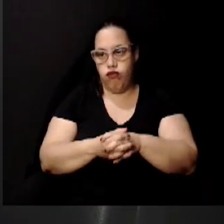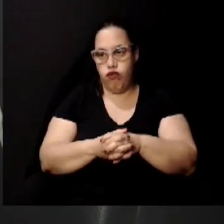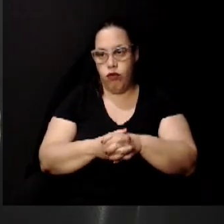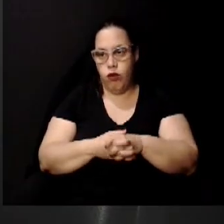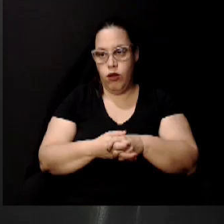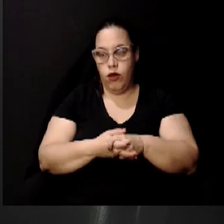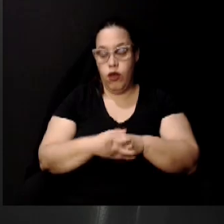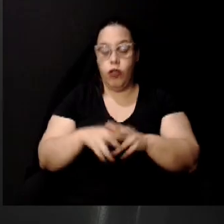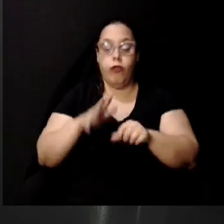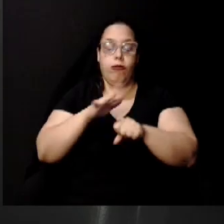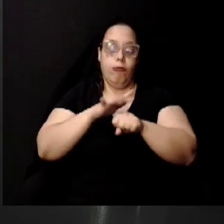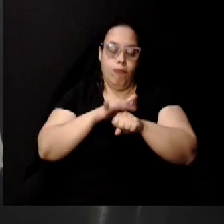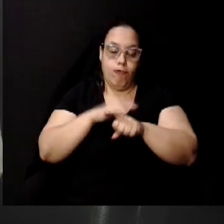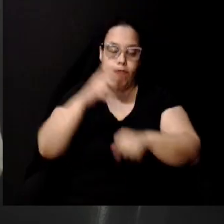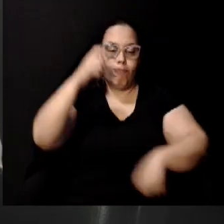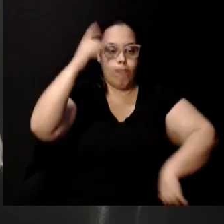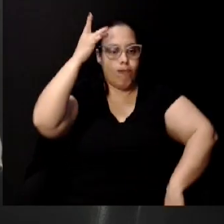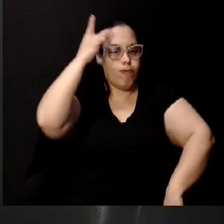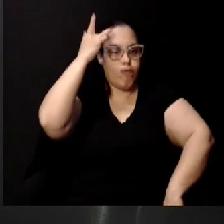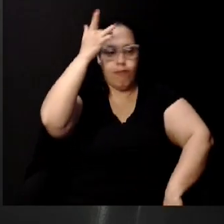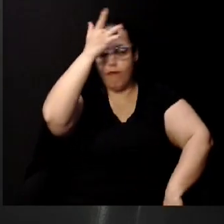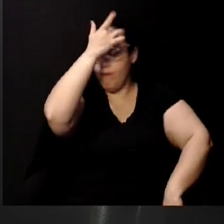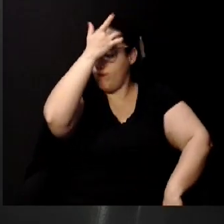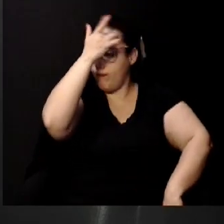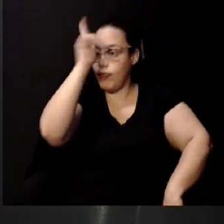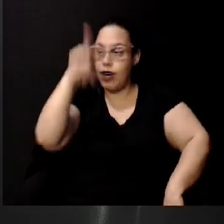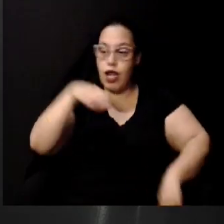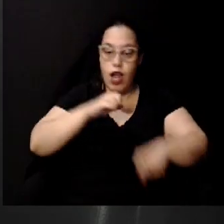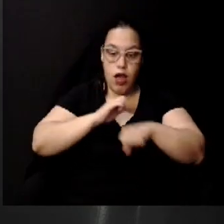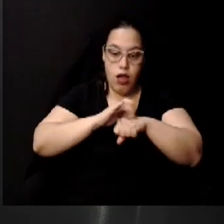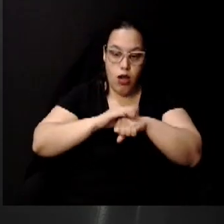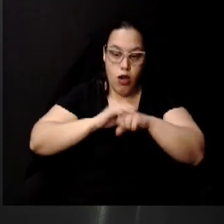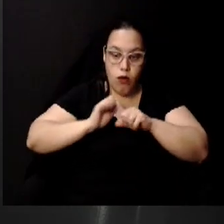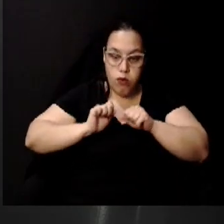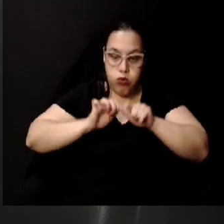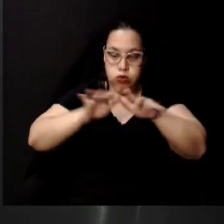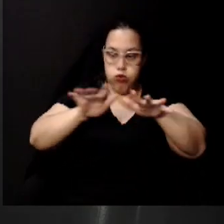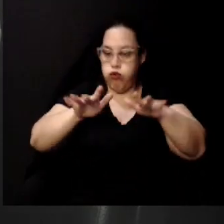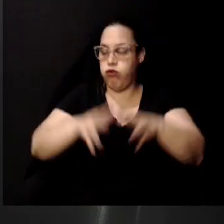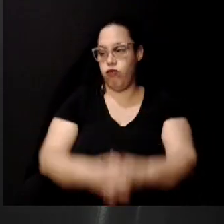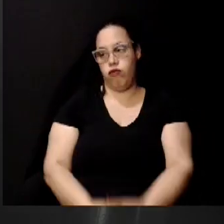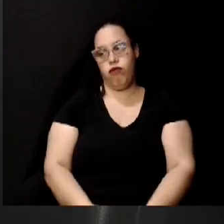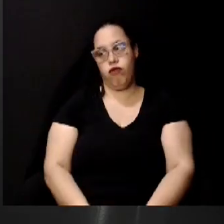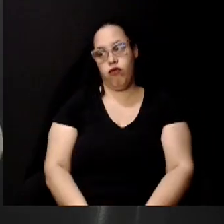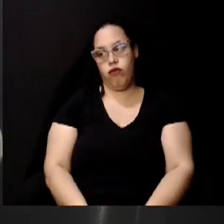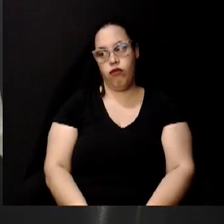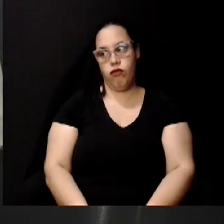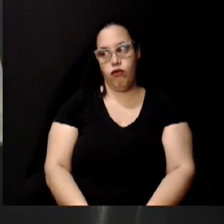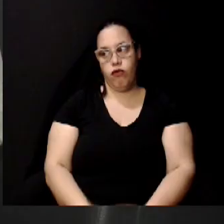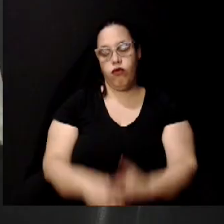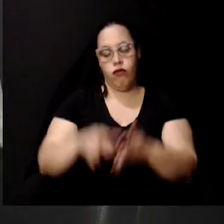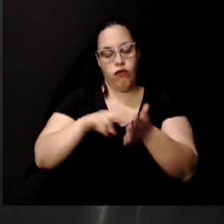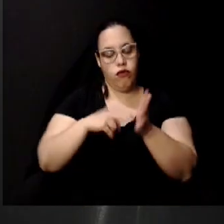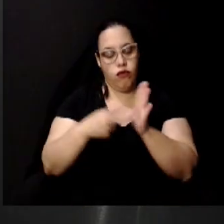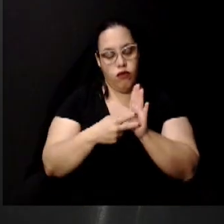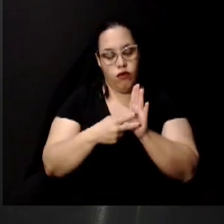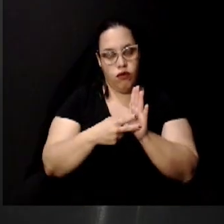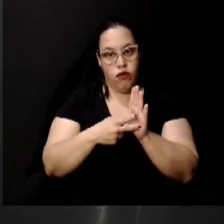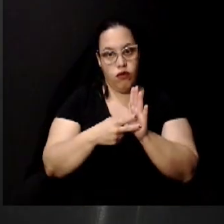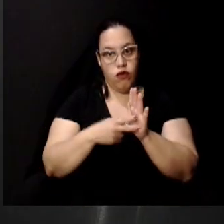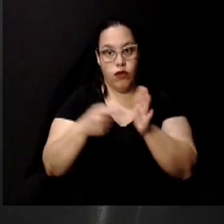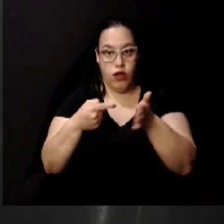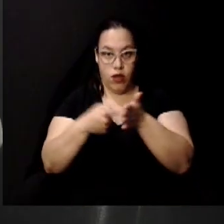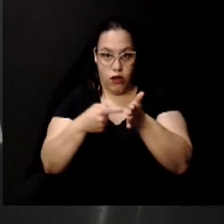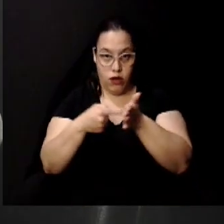adoecimento mental, ele é epidêmico. E é nesse sentido que a gente tem feito. A gente fez um canal de denúncias, mas